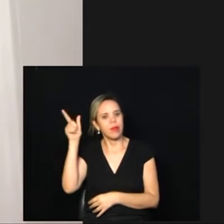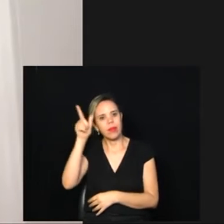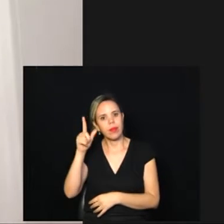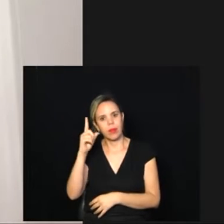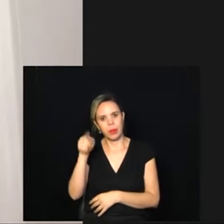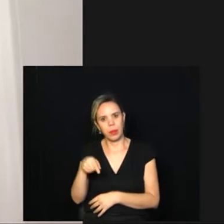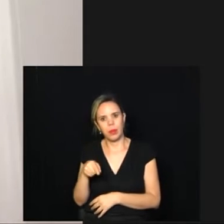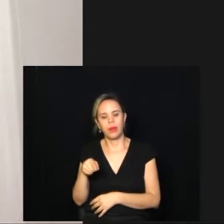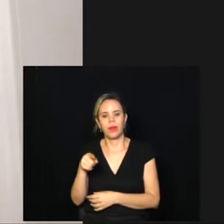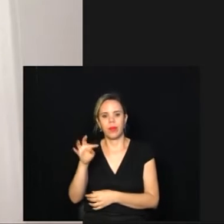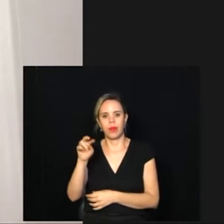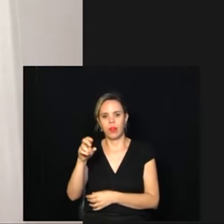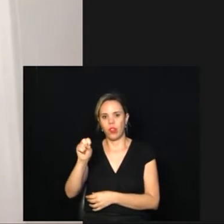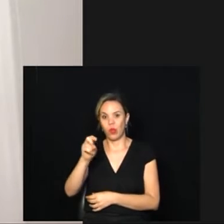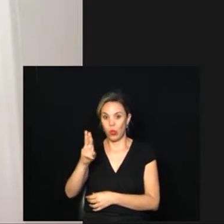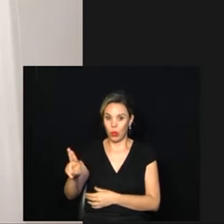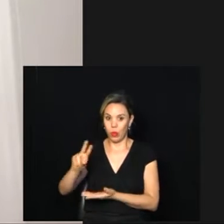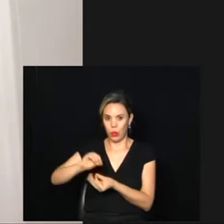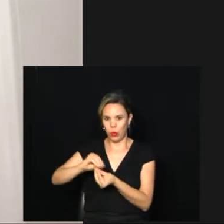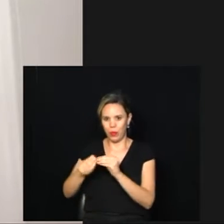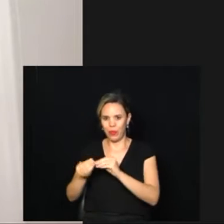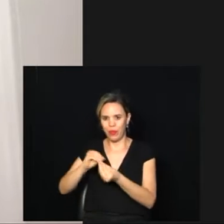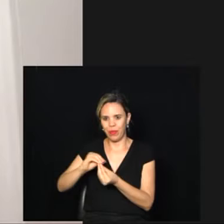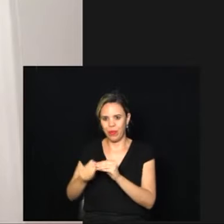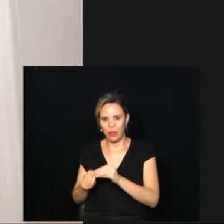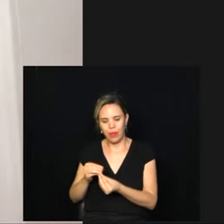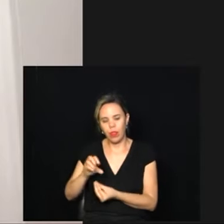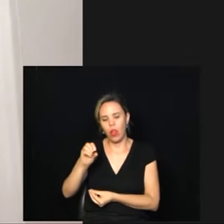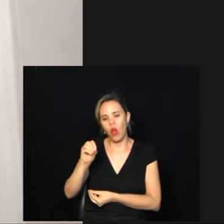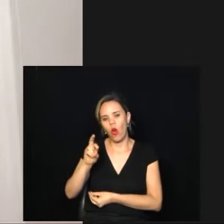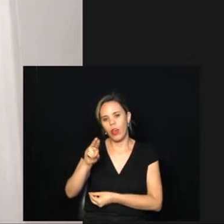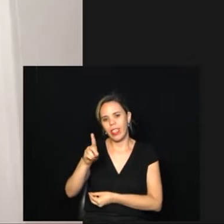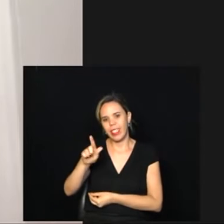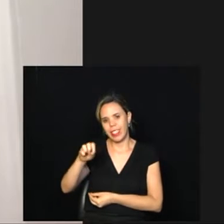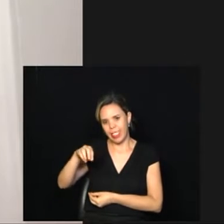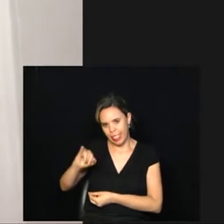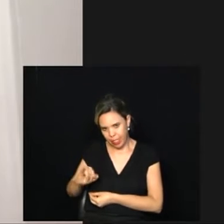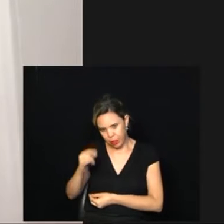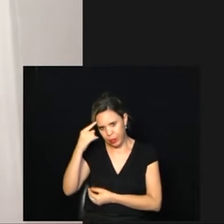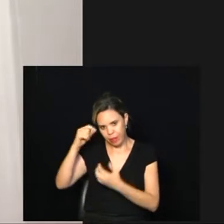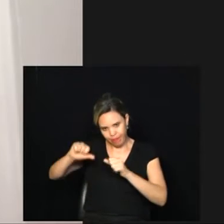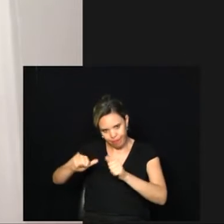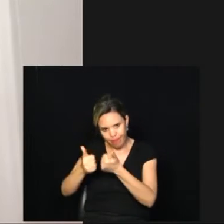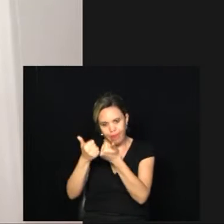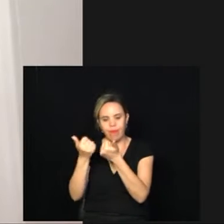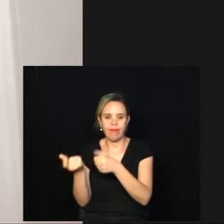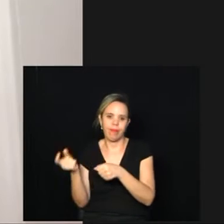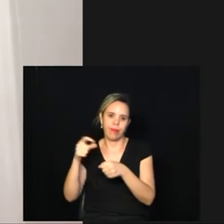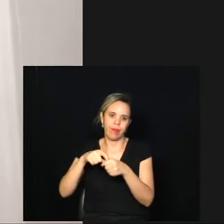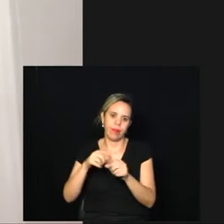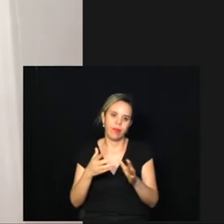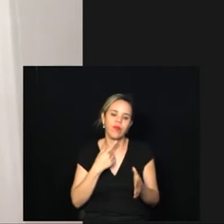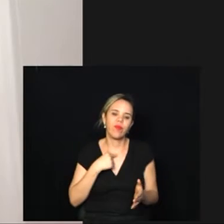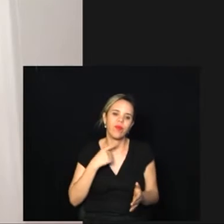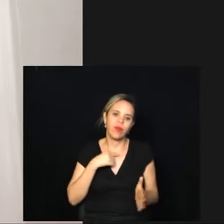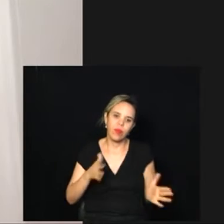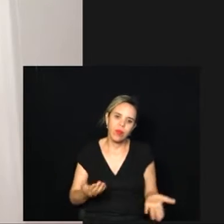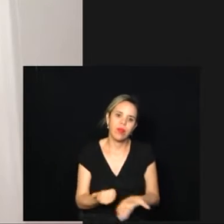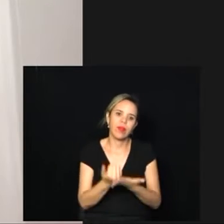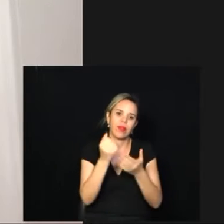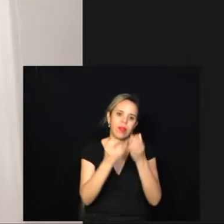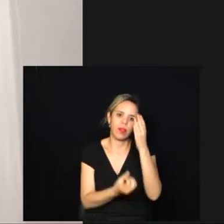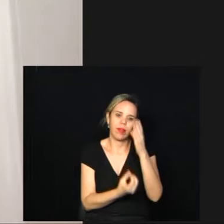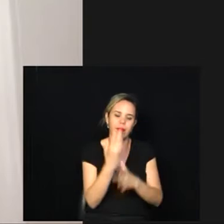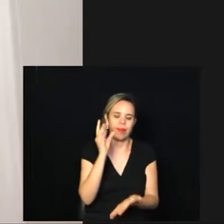tsurus, que se ela dobrasse, né, em origami, 1000 tsurus com um pensamento positivo, voltado para um desejo, esse desejo